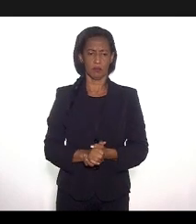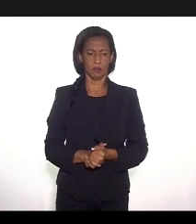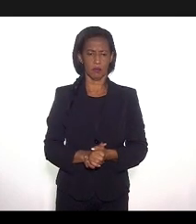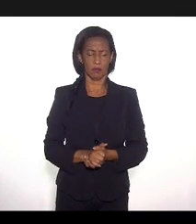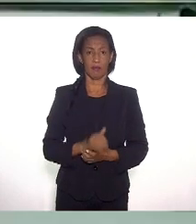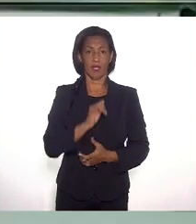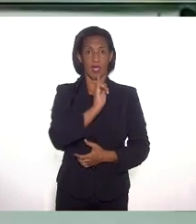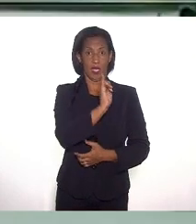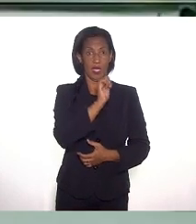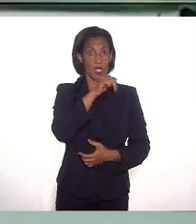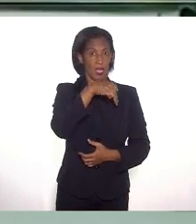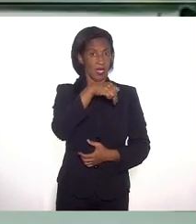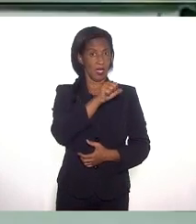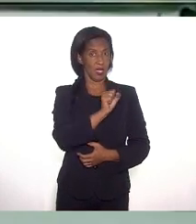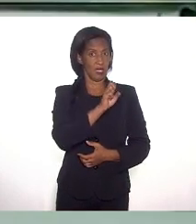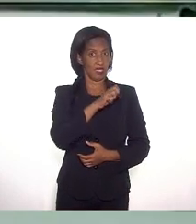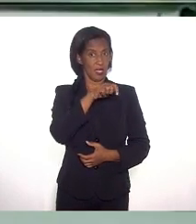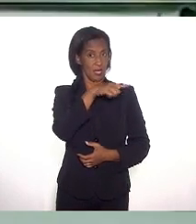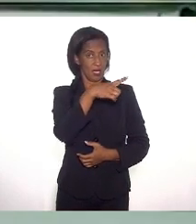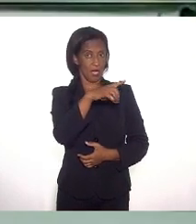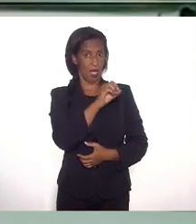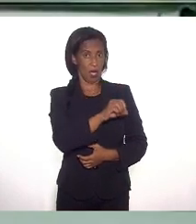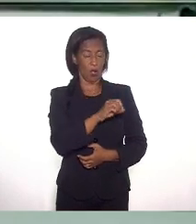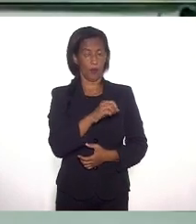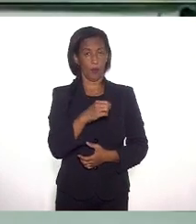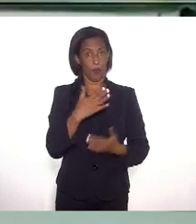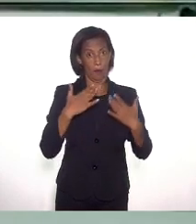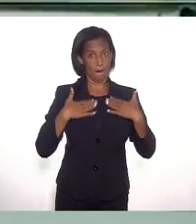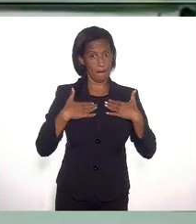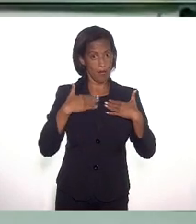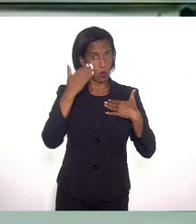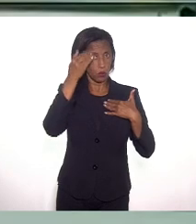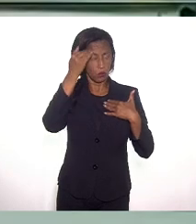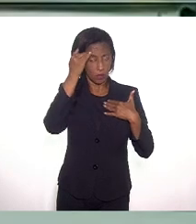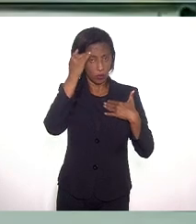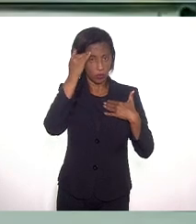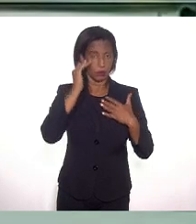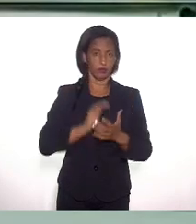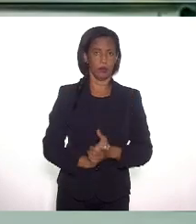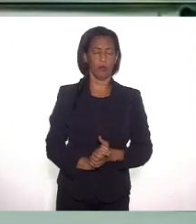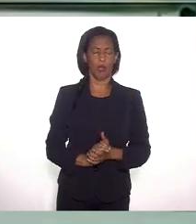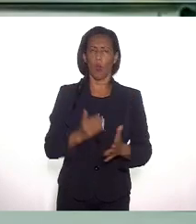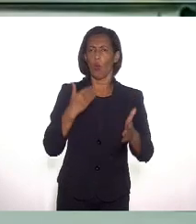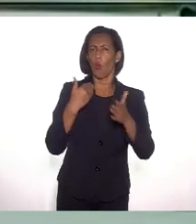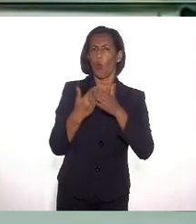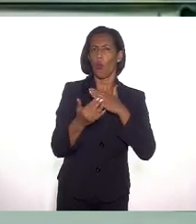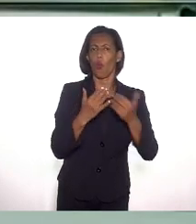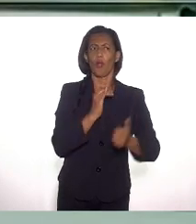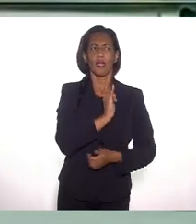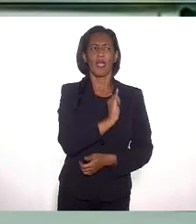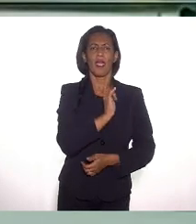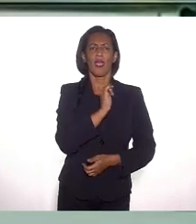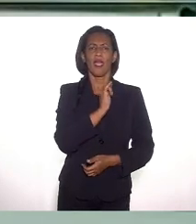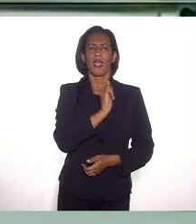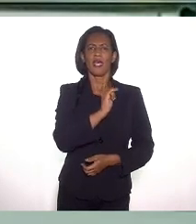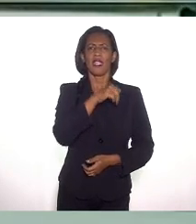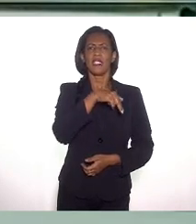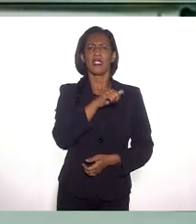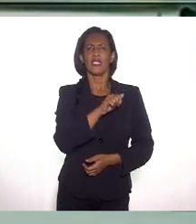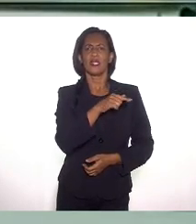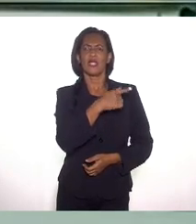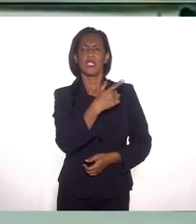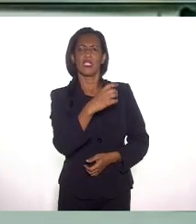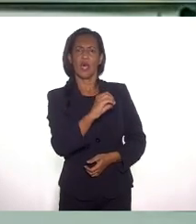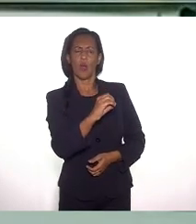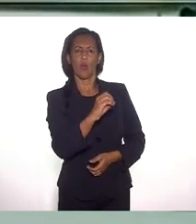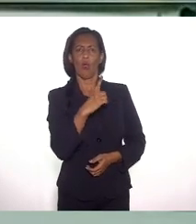A isenção, ela é, no meu entendimento, qualquer isenção periódica. E